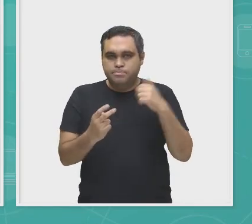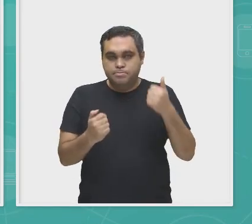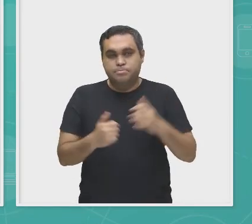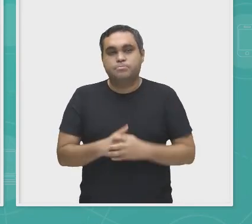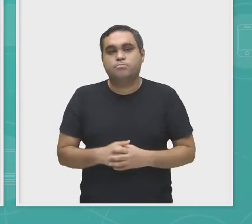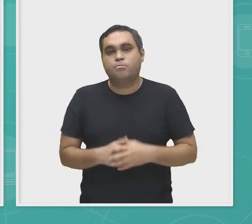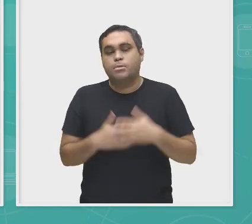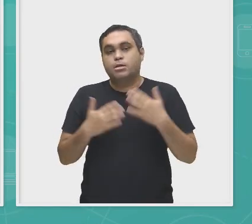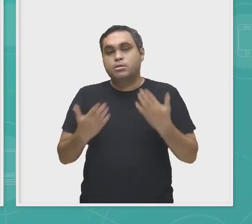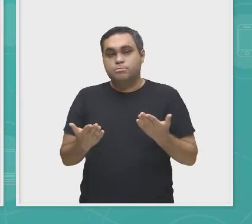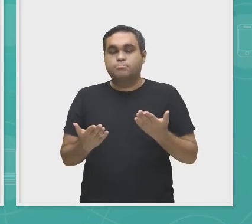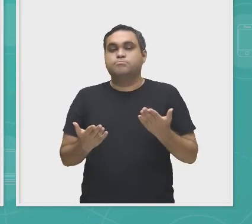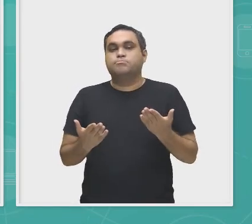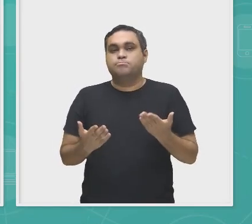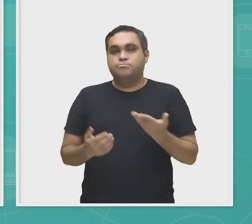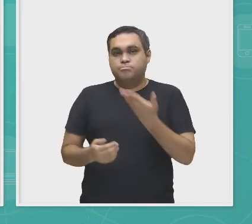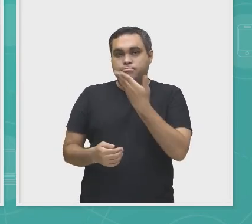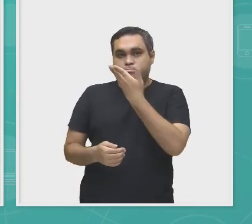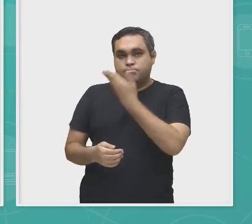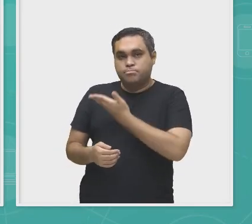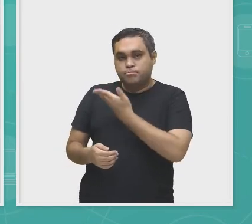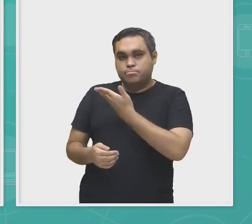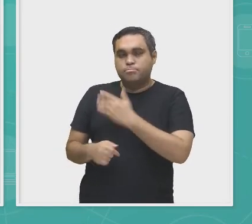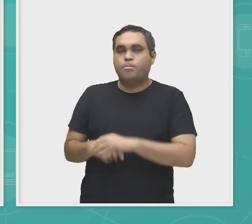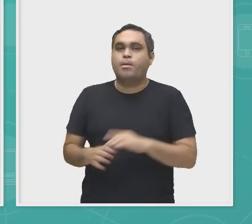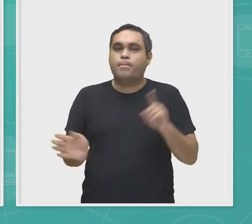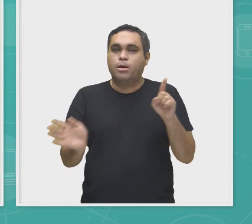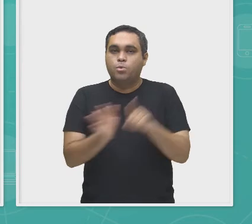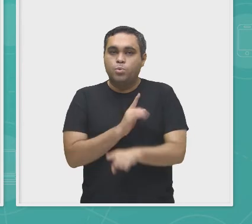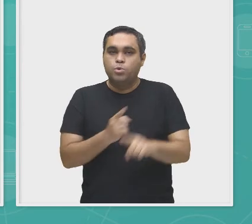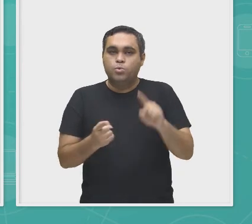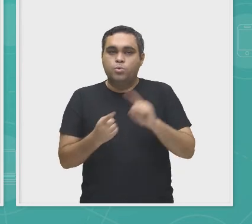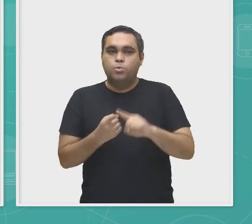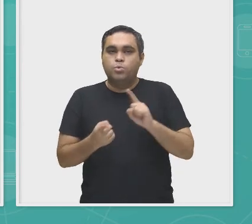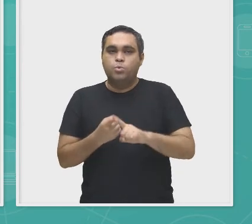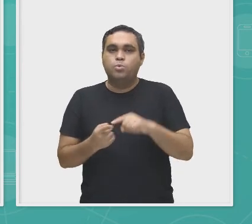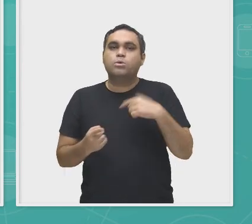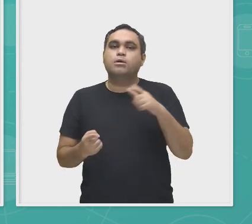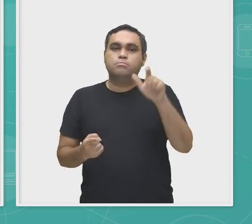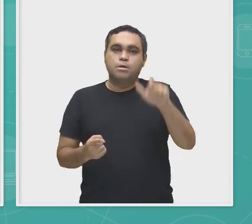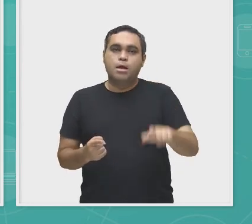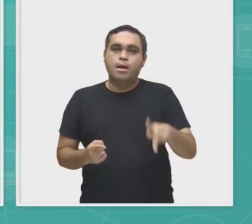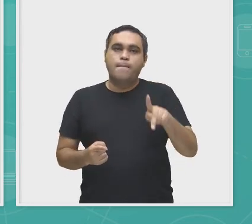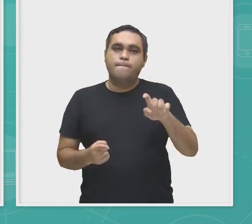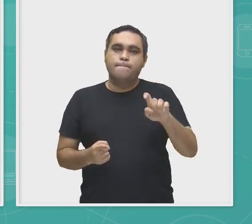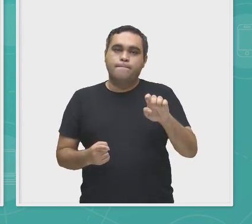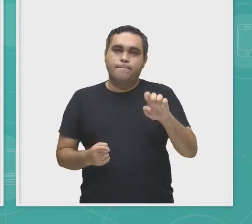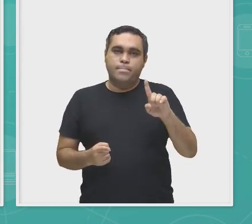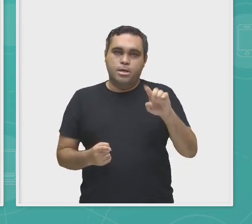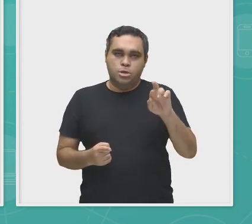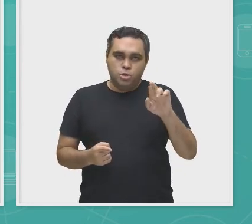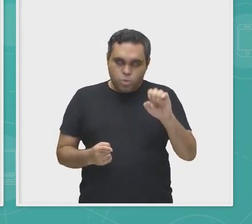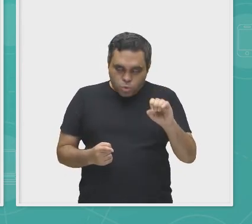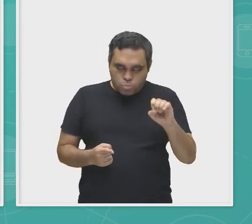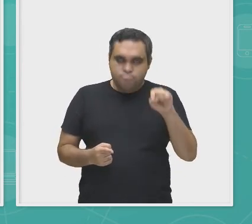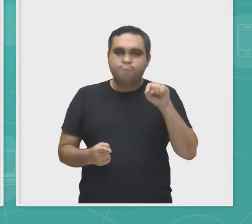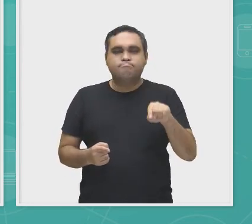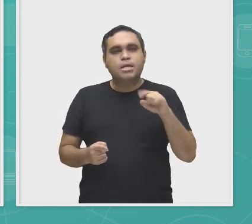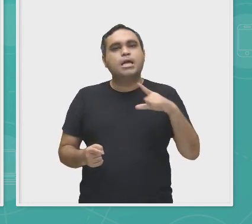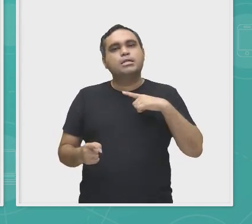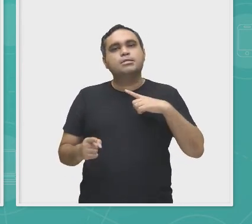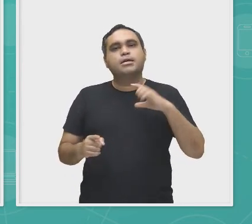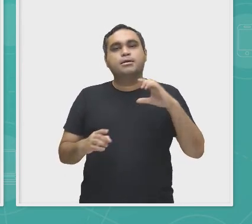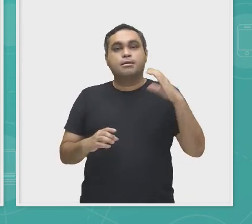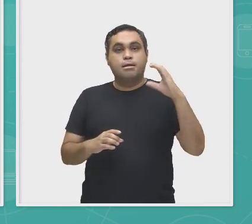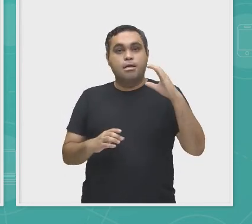Muito bem, na nossa primeira questão, nós tínhamos a seguinte situação. Pedro tem um limite